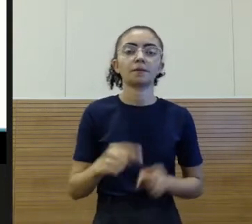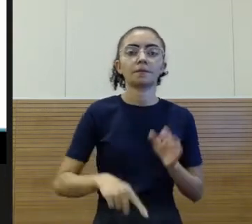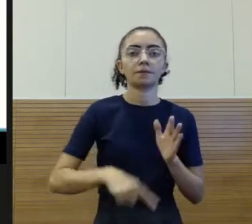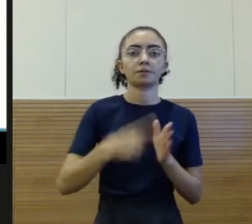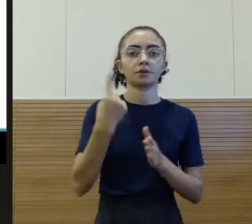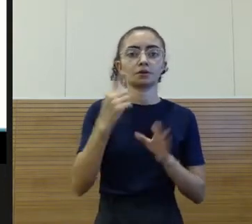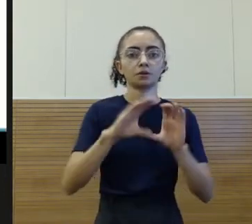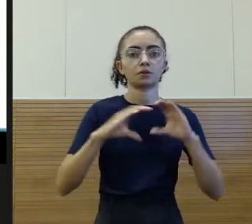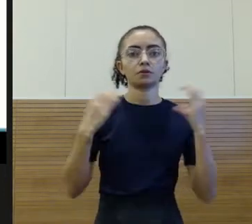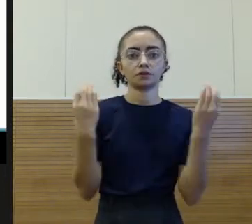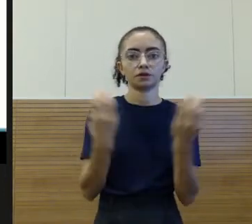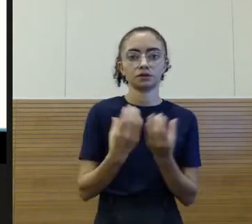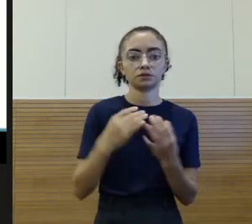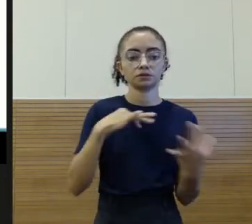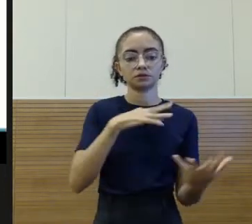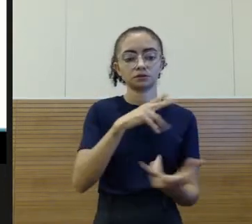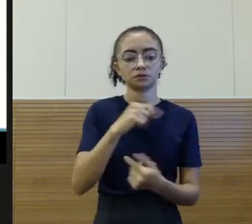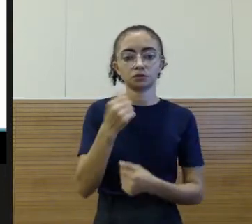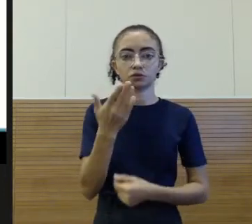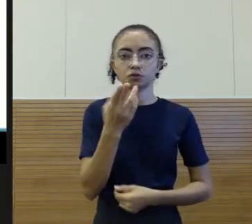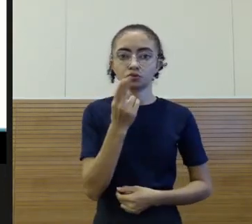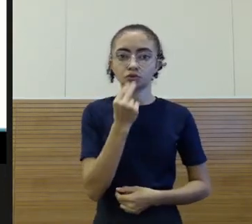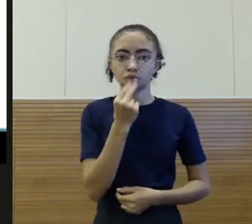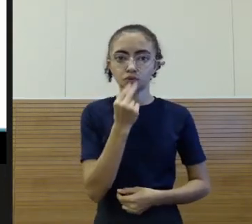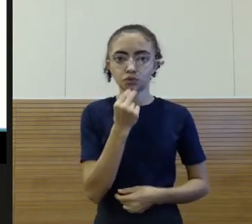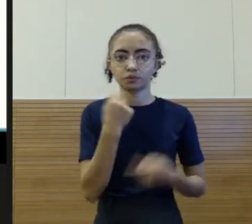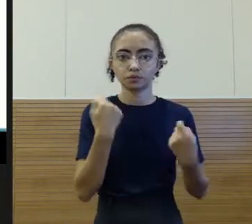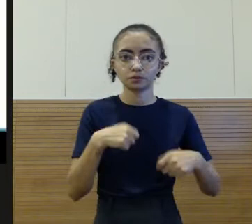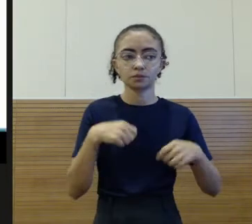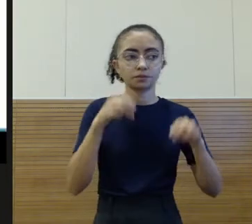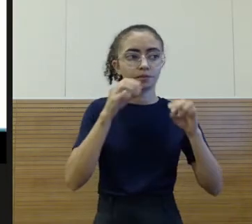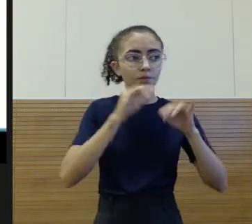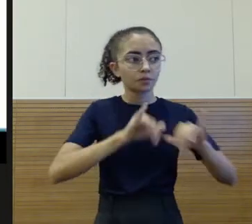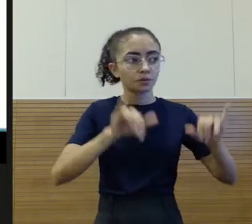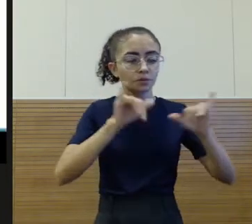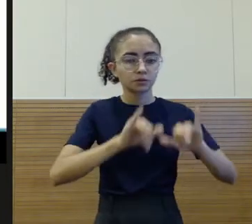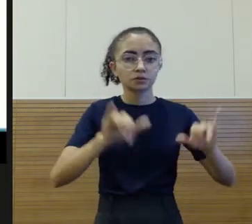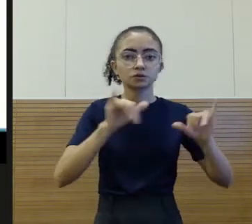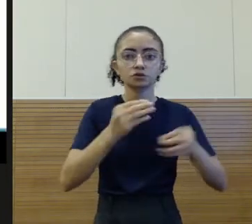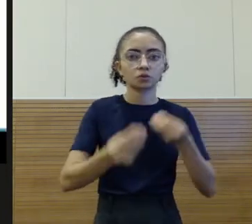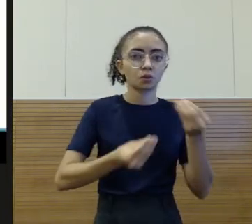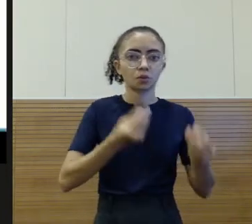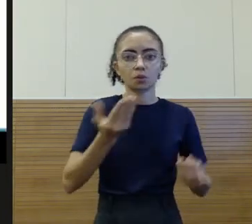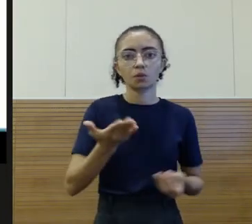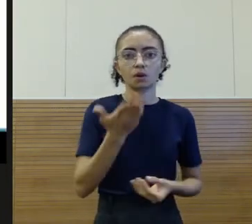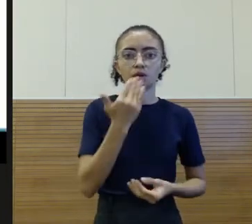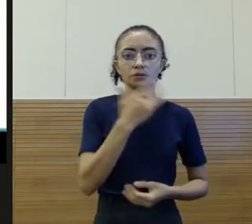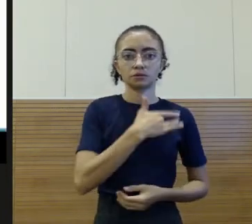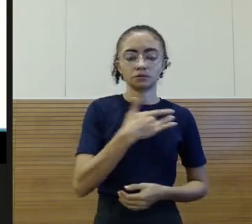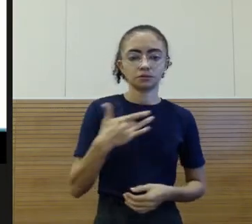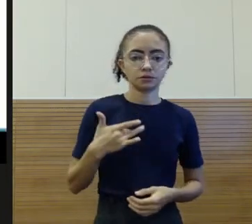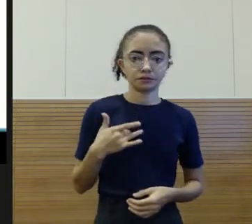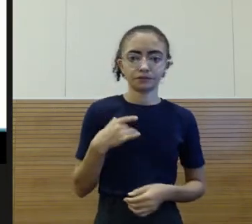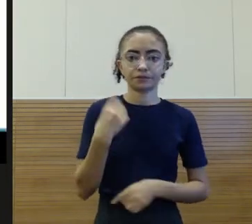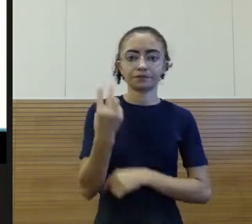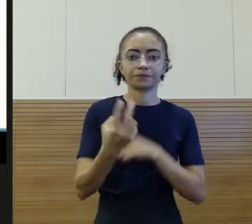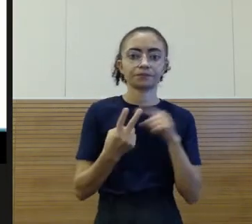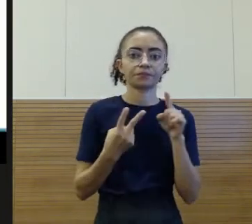Nutrição. Aí precisamos dar à população mensagens sobre uma alimentação saudável. Então, vem em